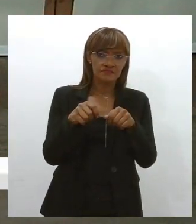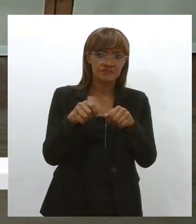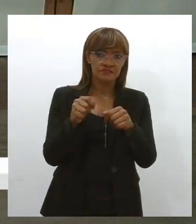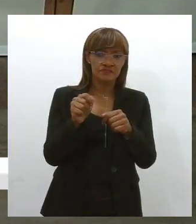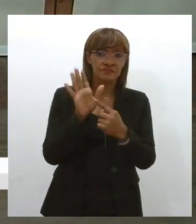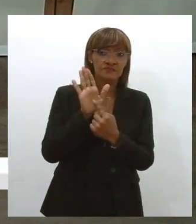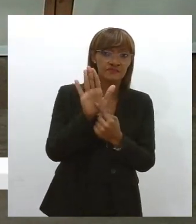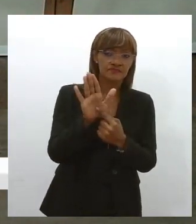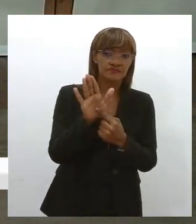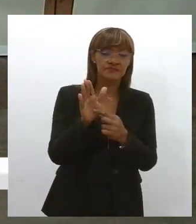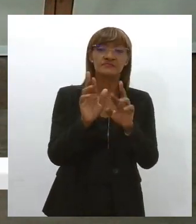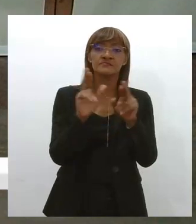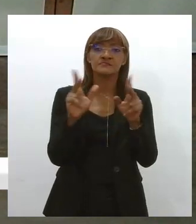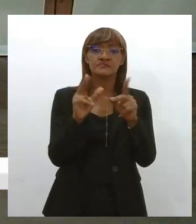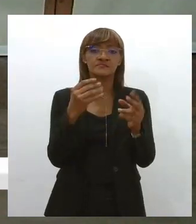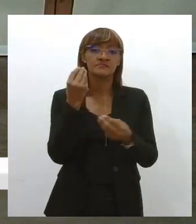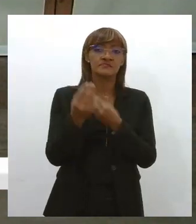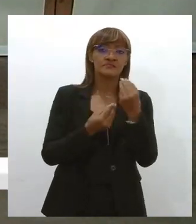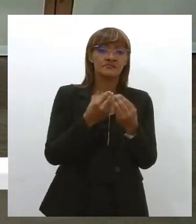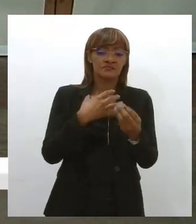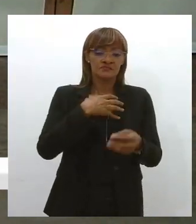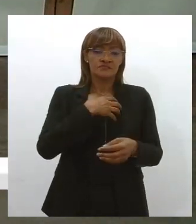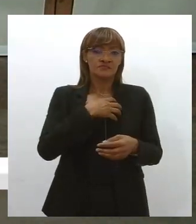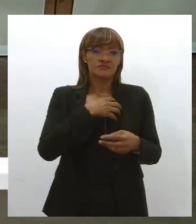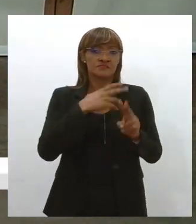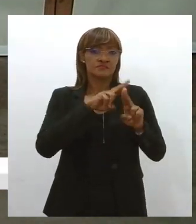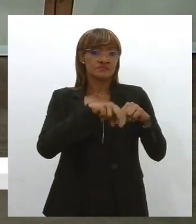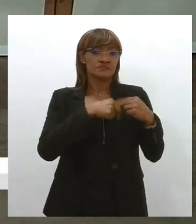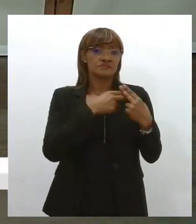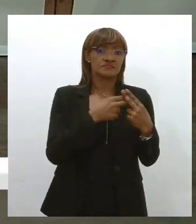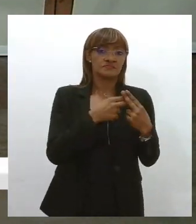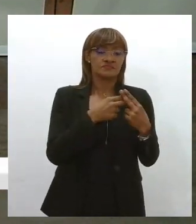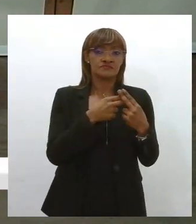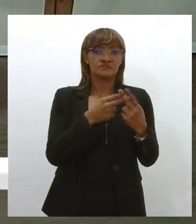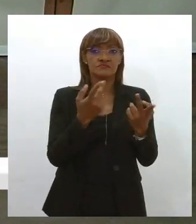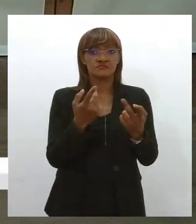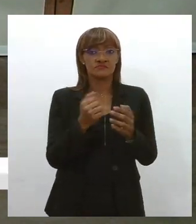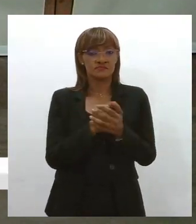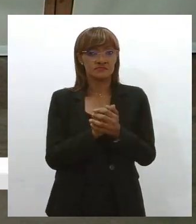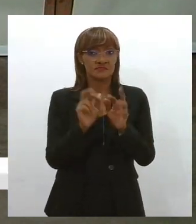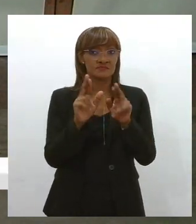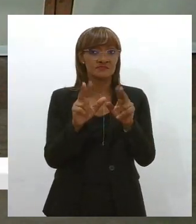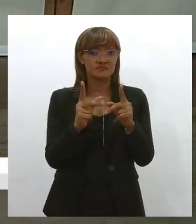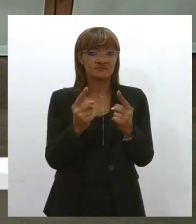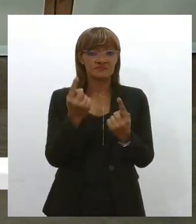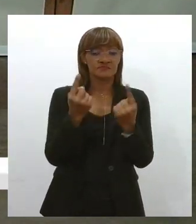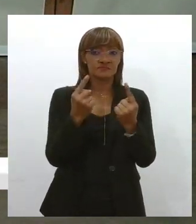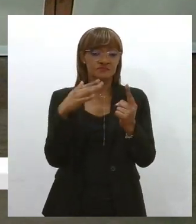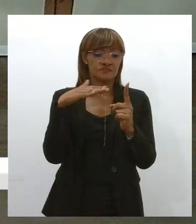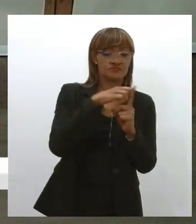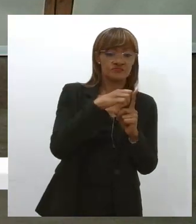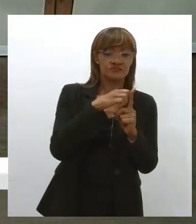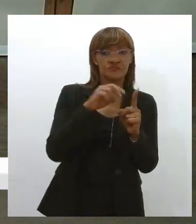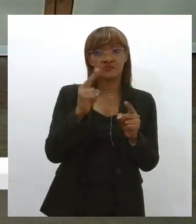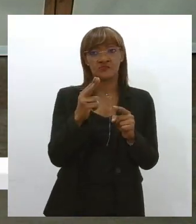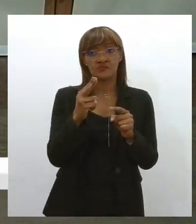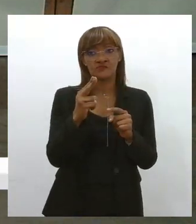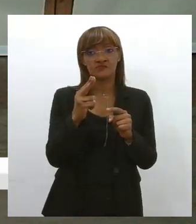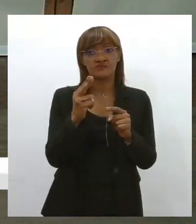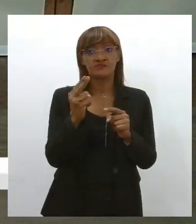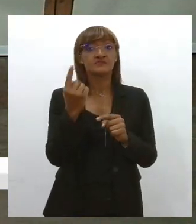como que o luto se dá quando entre um caso e outro, né, quando é súbito e quando você fica lidando com essa